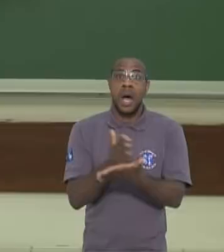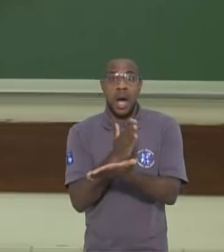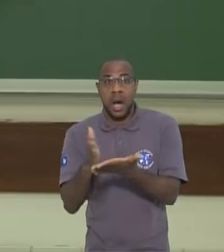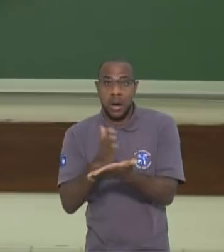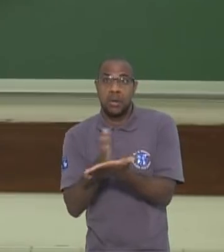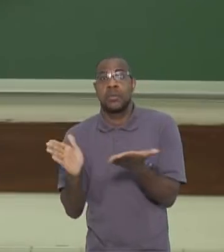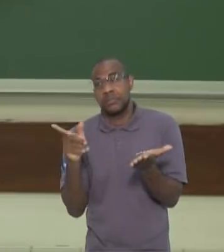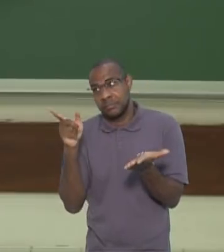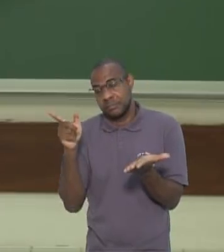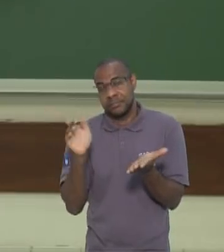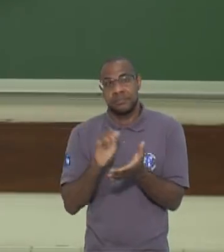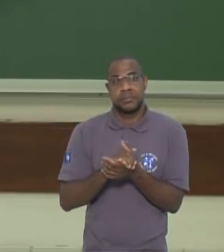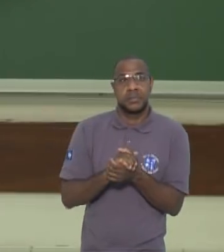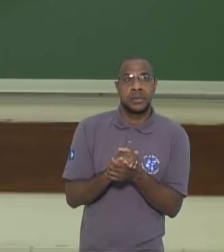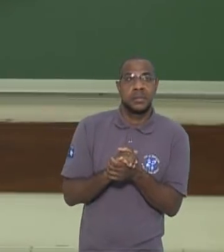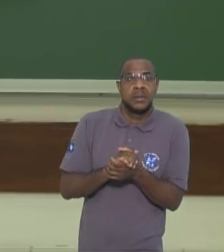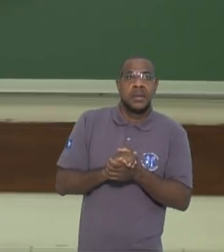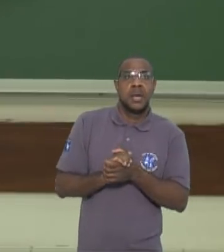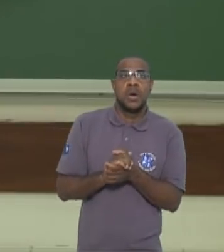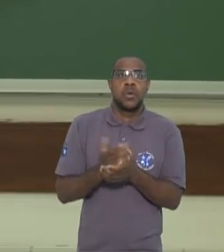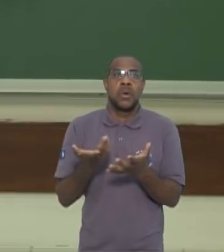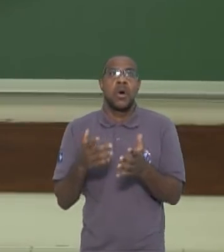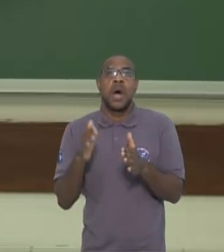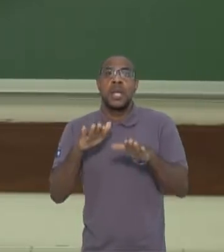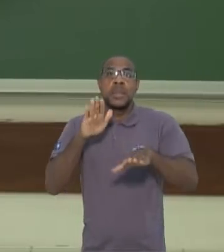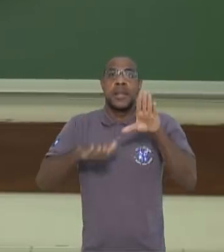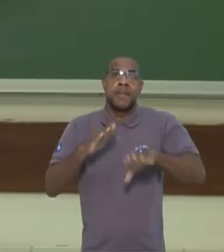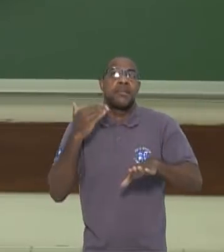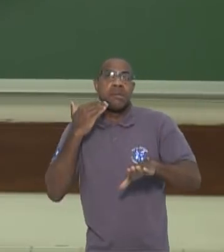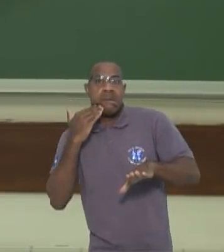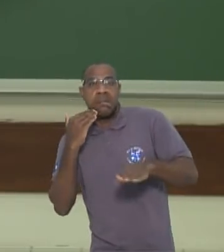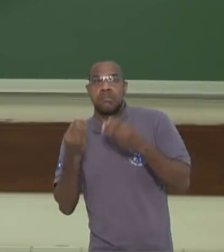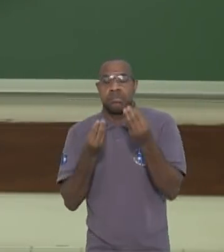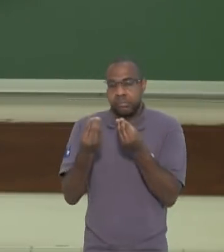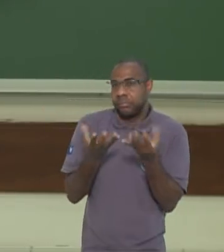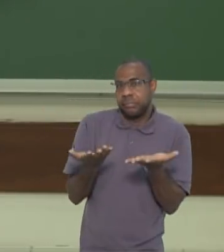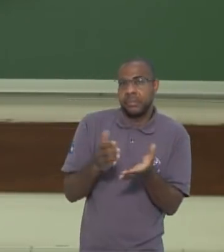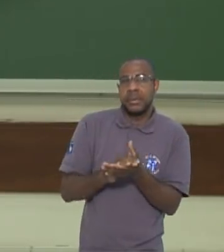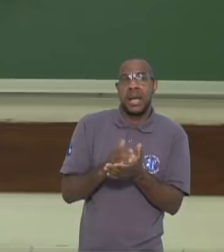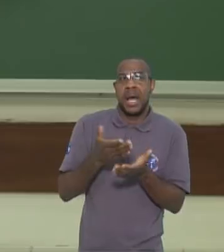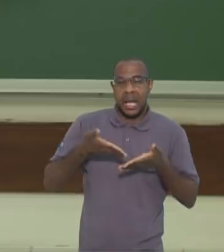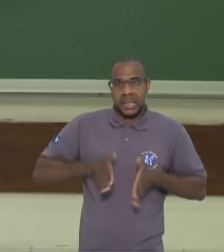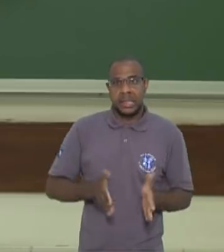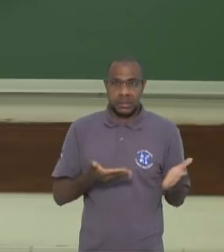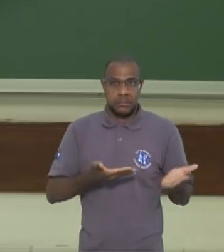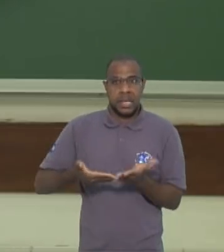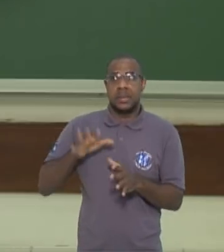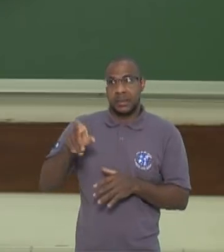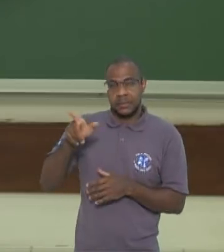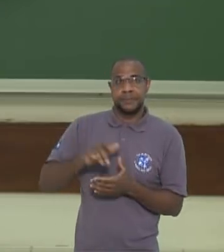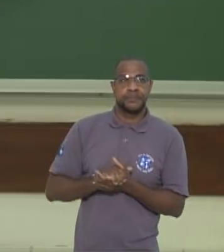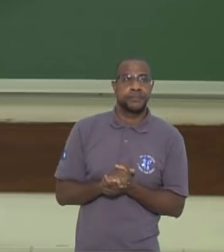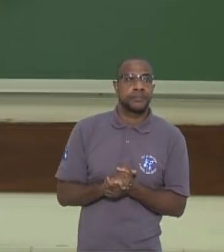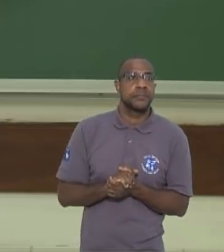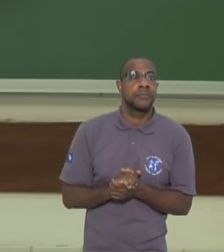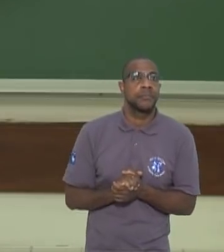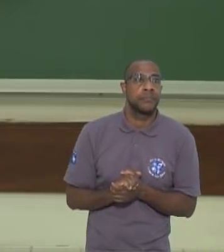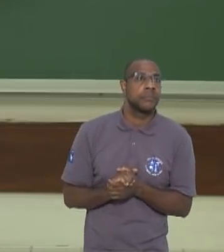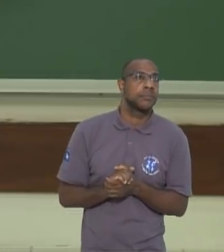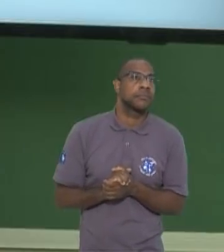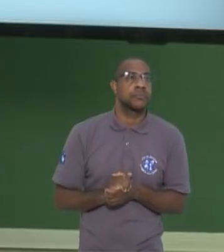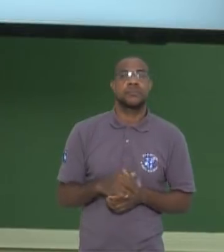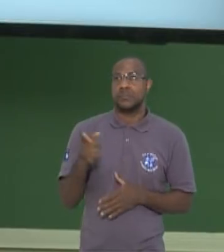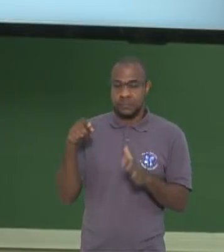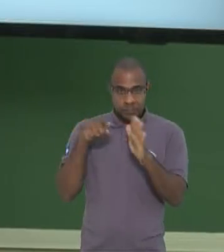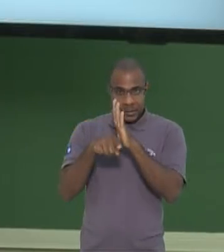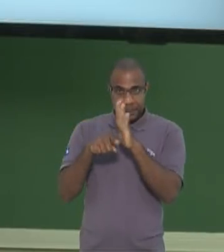que vai ter a síndrome. Né? Aqui tem um conjunto de características que, né, acabam sendo dessas síndromes. Próximo aqui, gente. Vamos para um